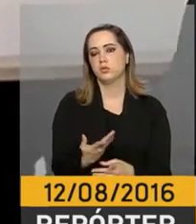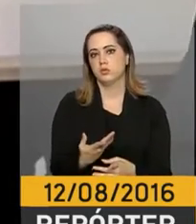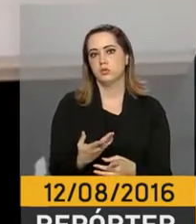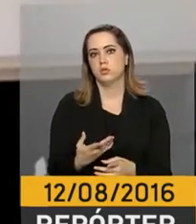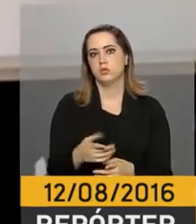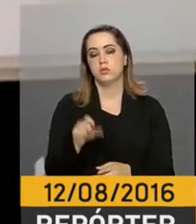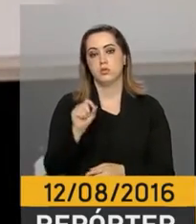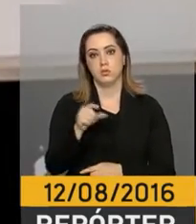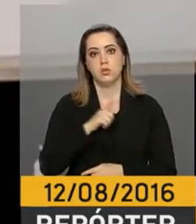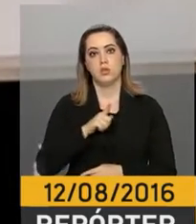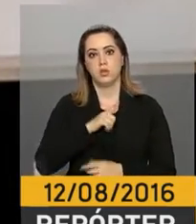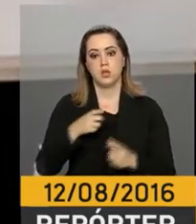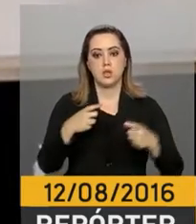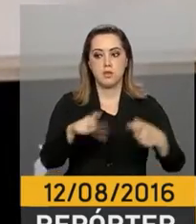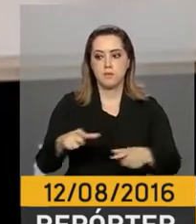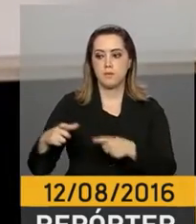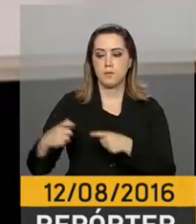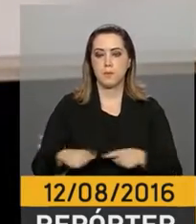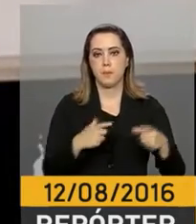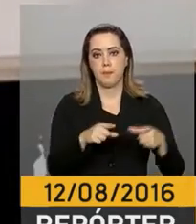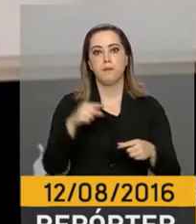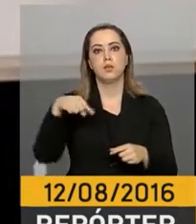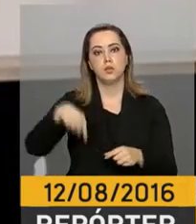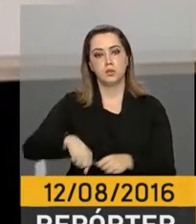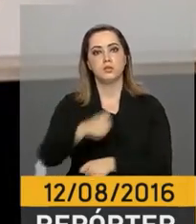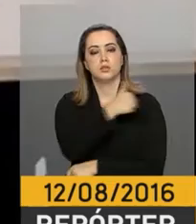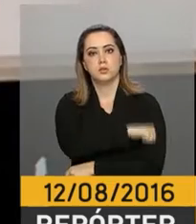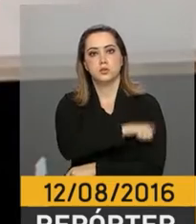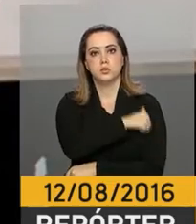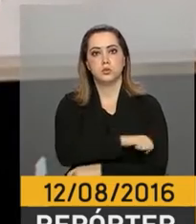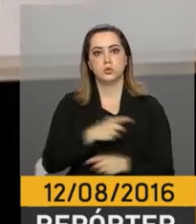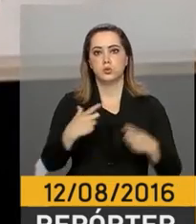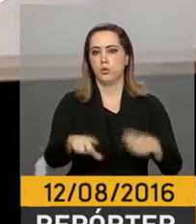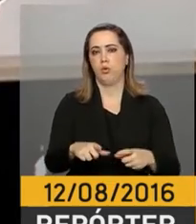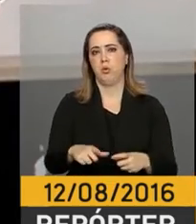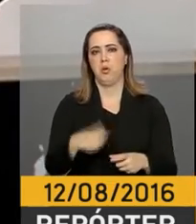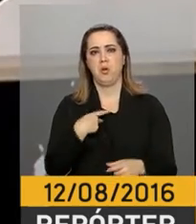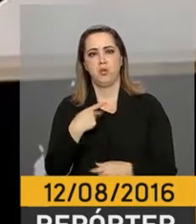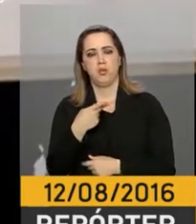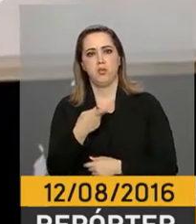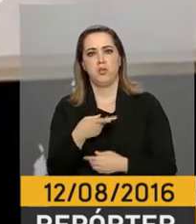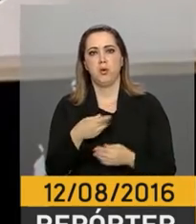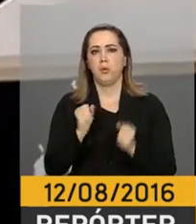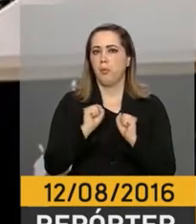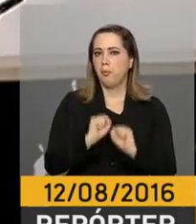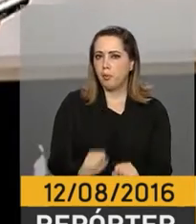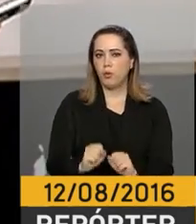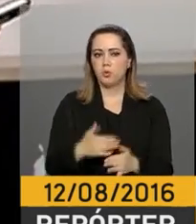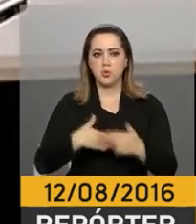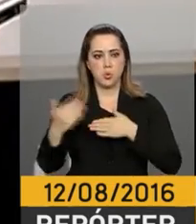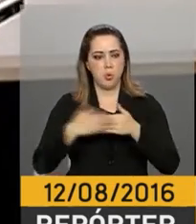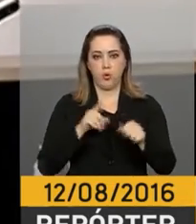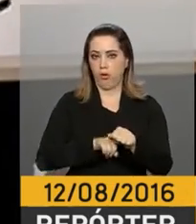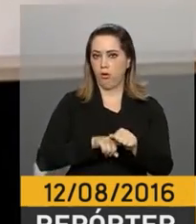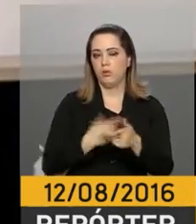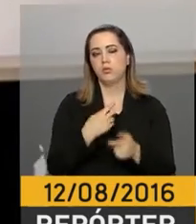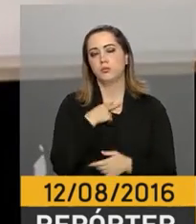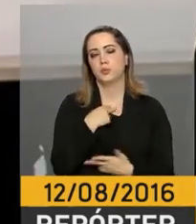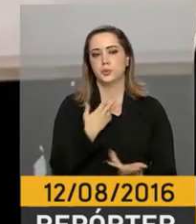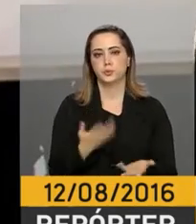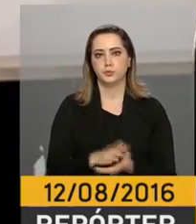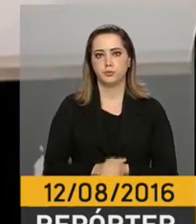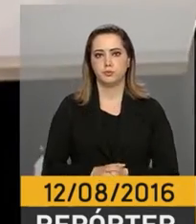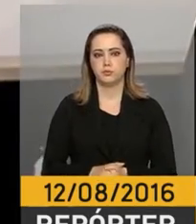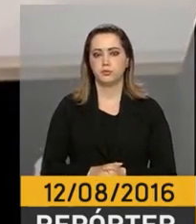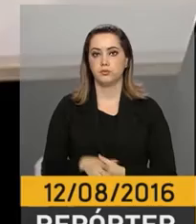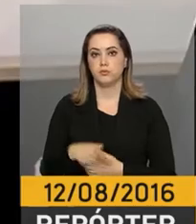Ou seja, existem lugares no Rio de Janeiro que, obviamente, não é recomendável que se vá em alguma hora, em algum momento. General, alguma avaliação? O mundo